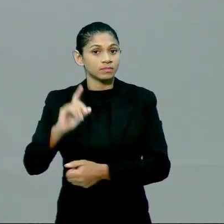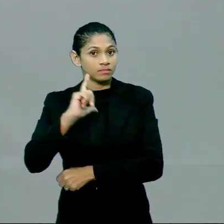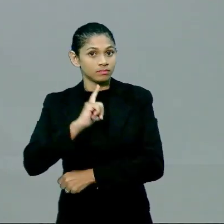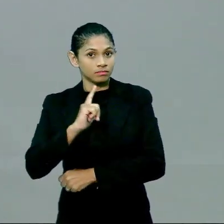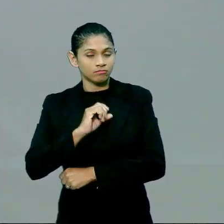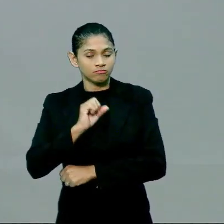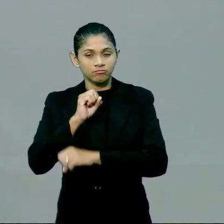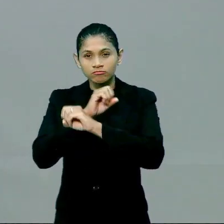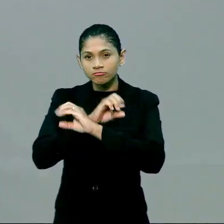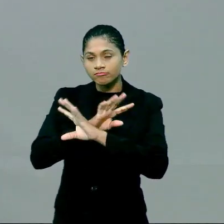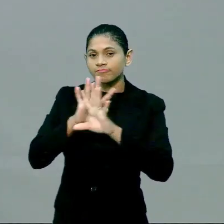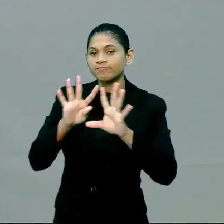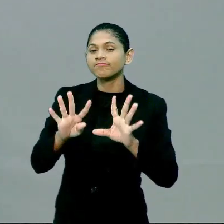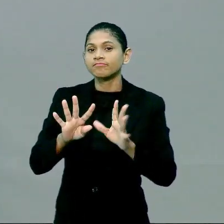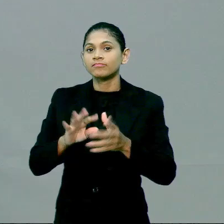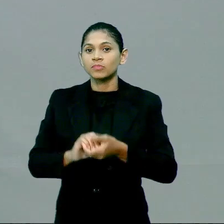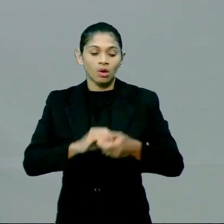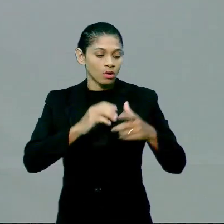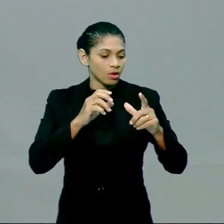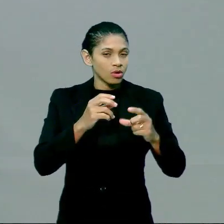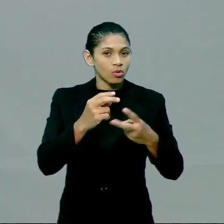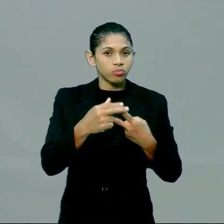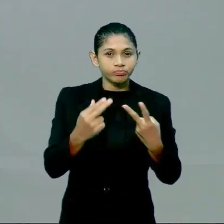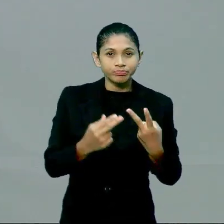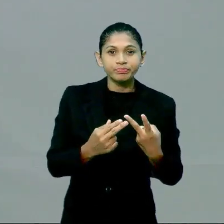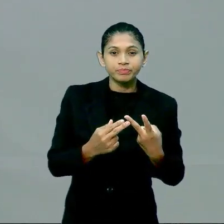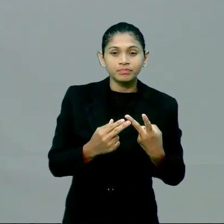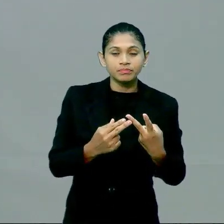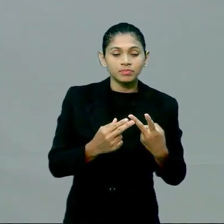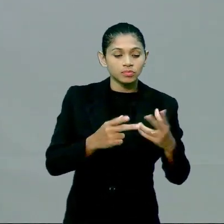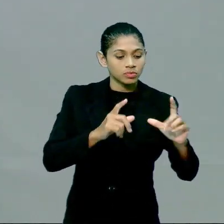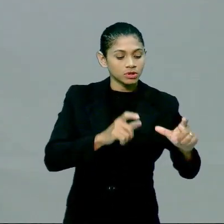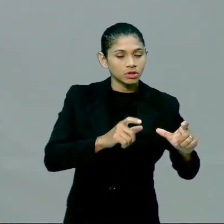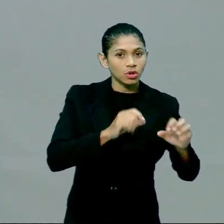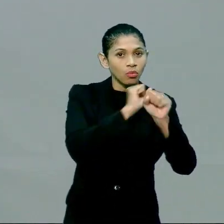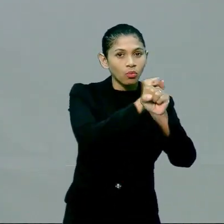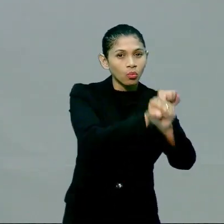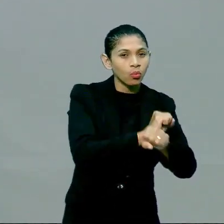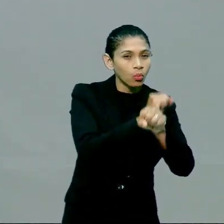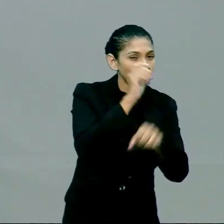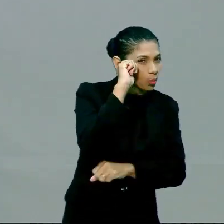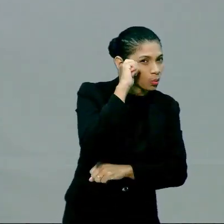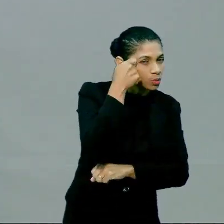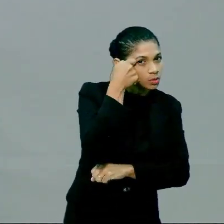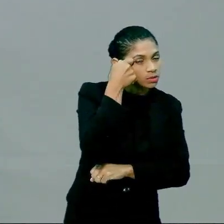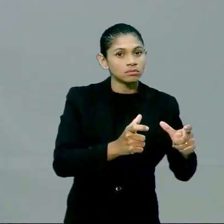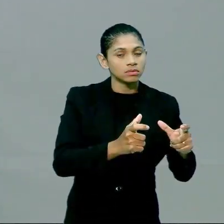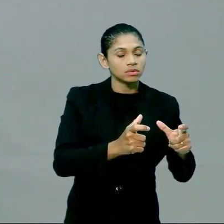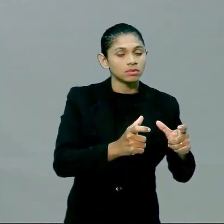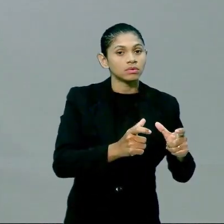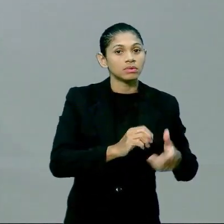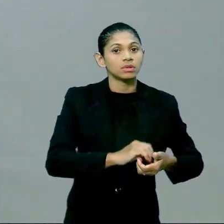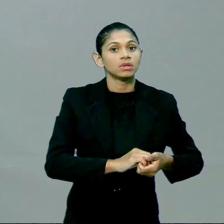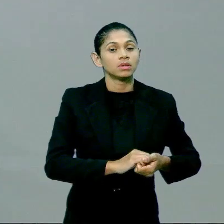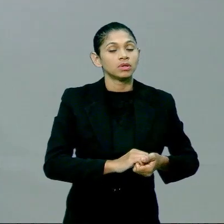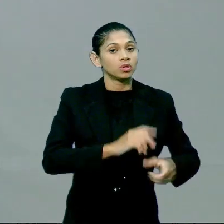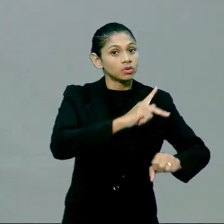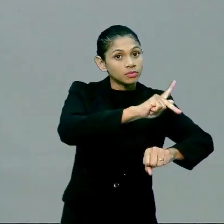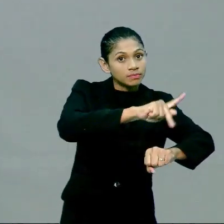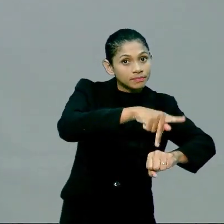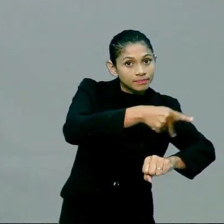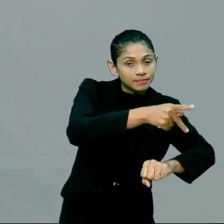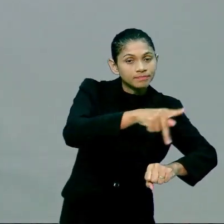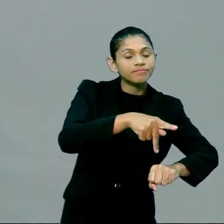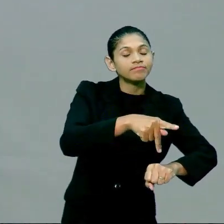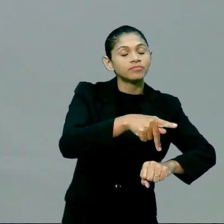uma dualidade. Se, por um lado, eu tenho ali o negro africano na sua região, no seu país,